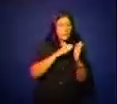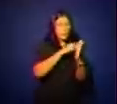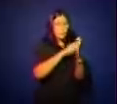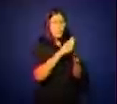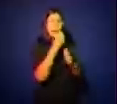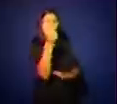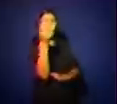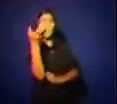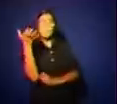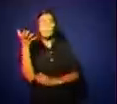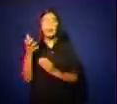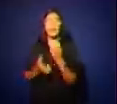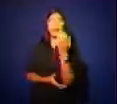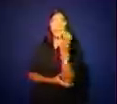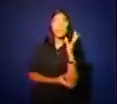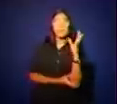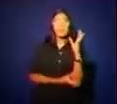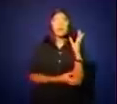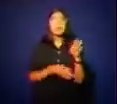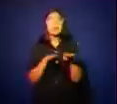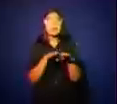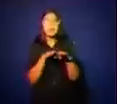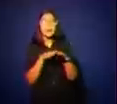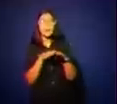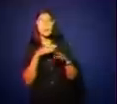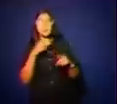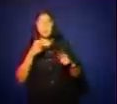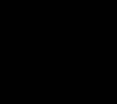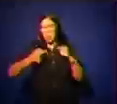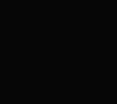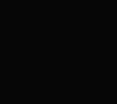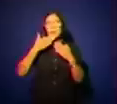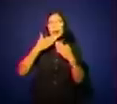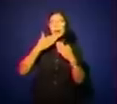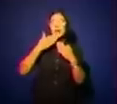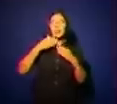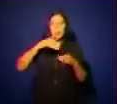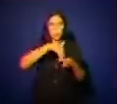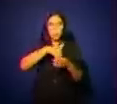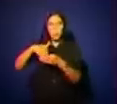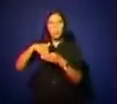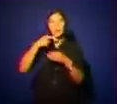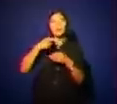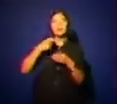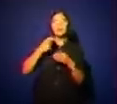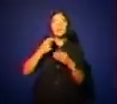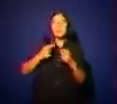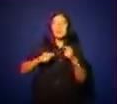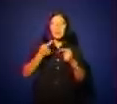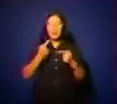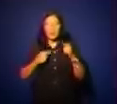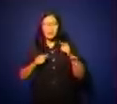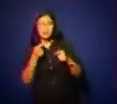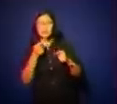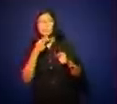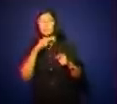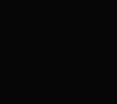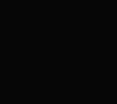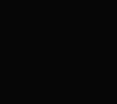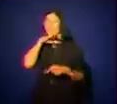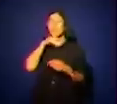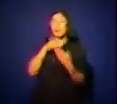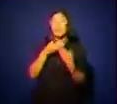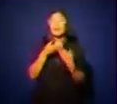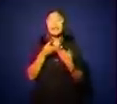e uma e um questionamento institucional das execuções que que tava pesando e